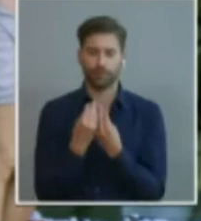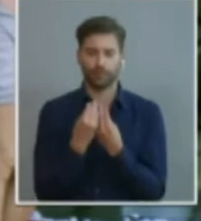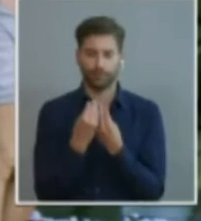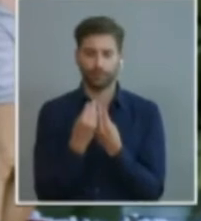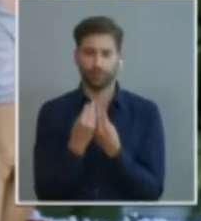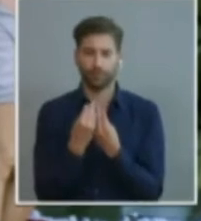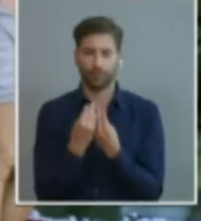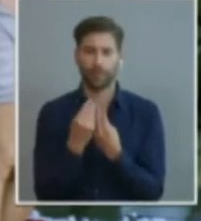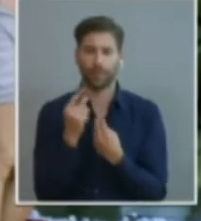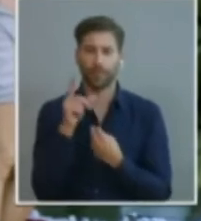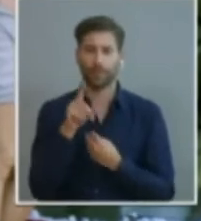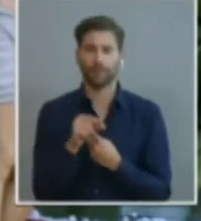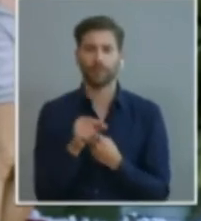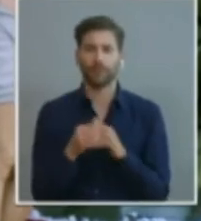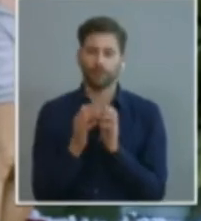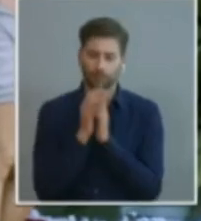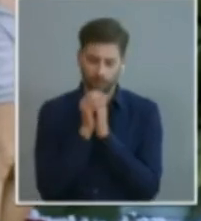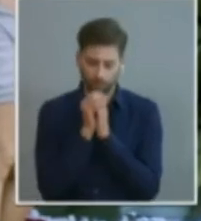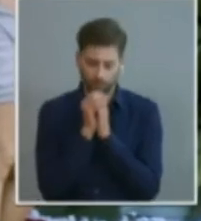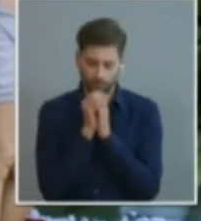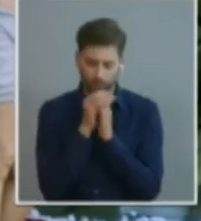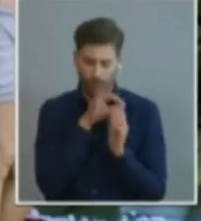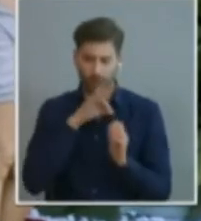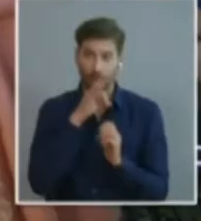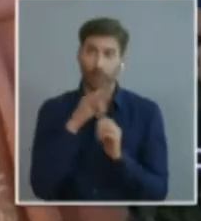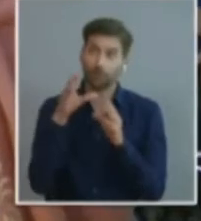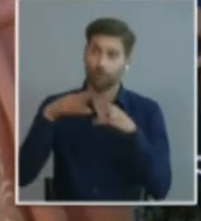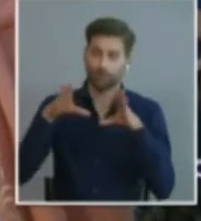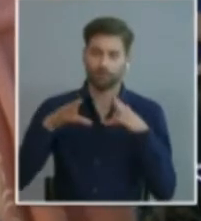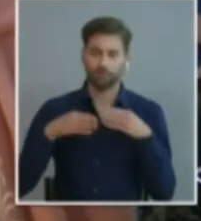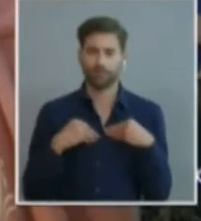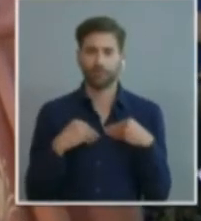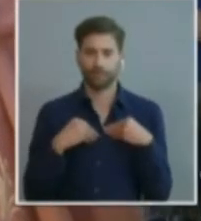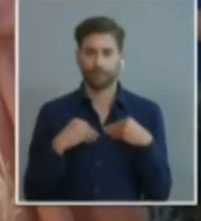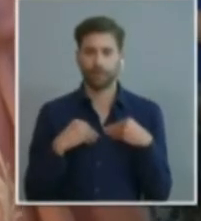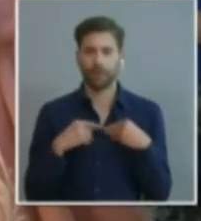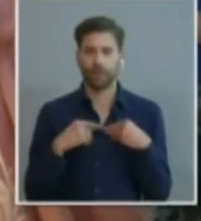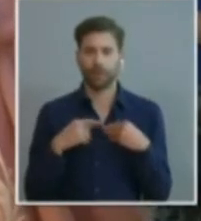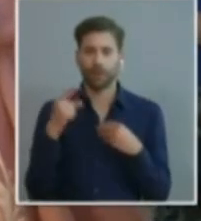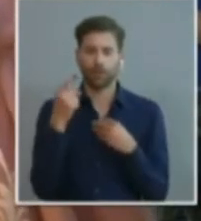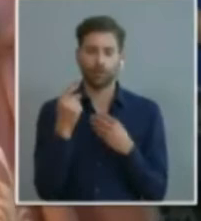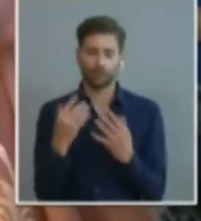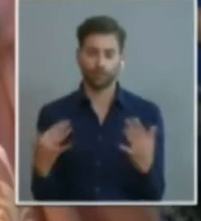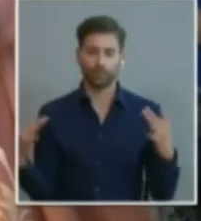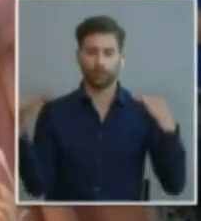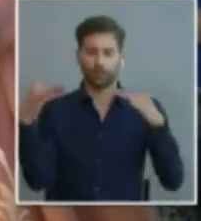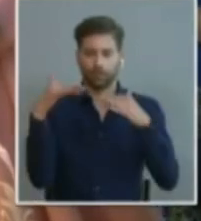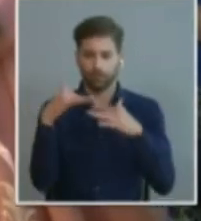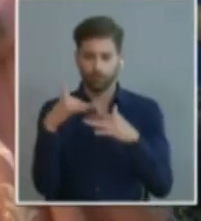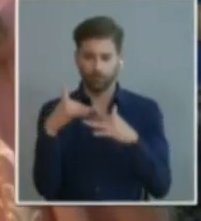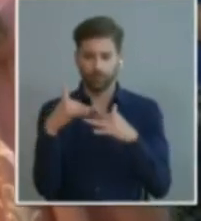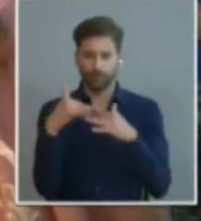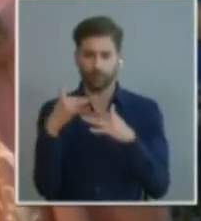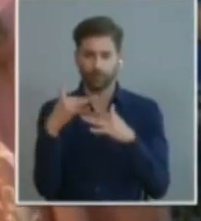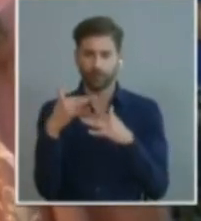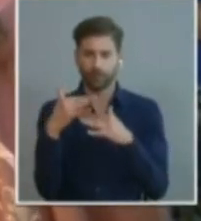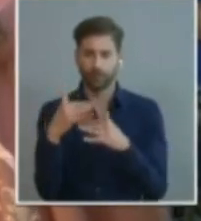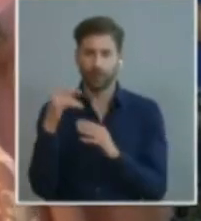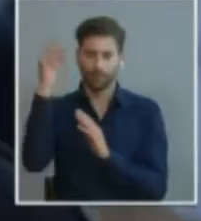Atendei benignamente às preces desta família que vos dignais reunir na vossa presença. Nós